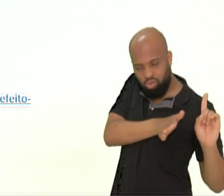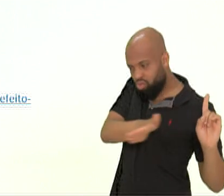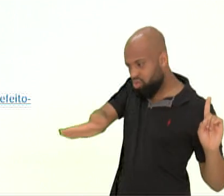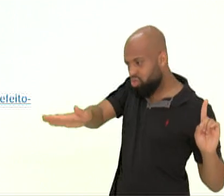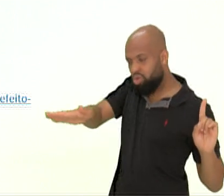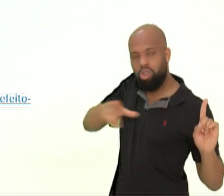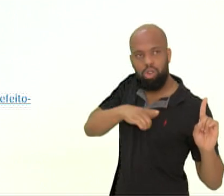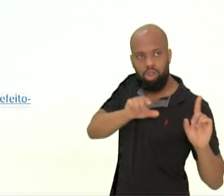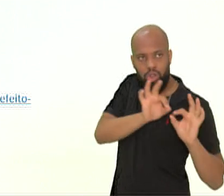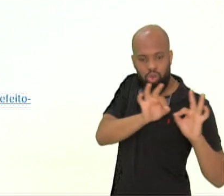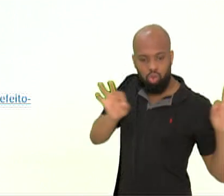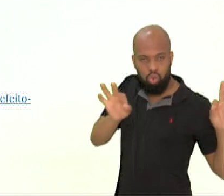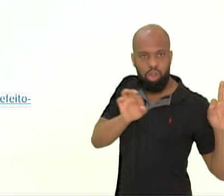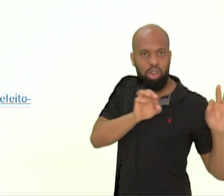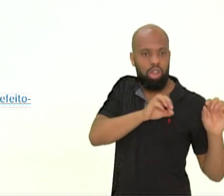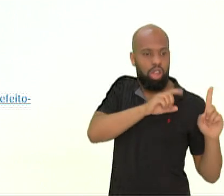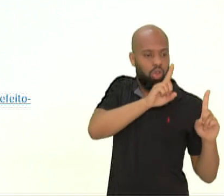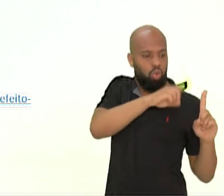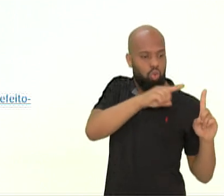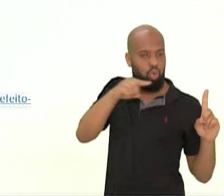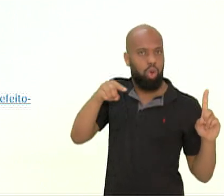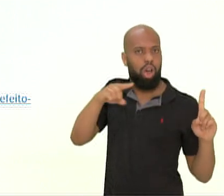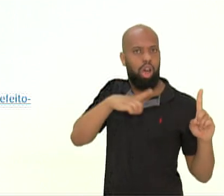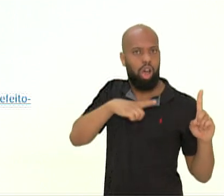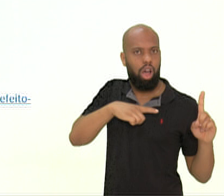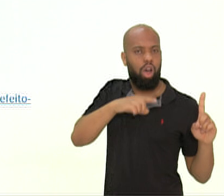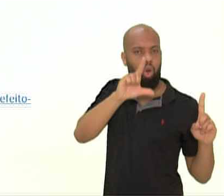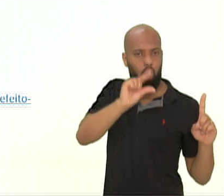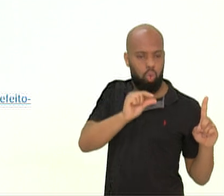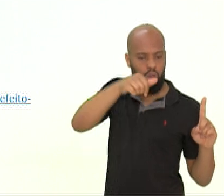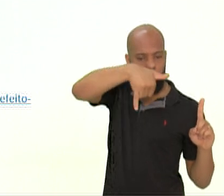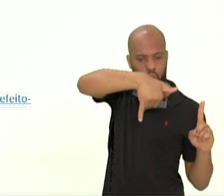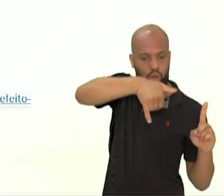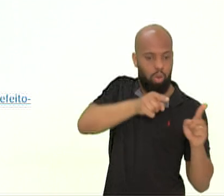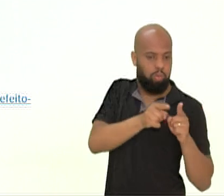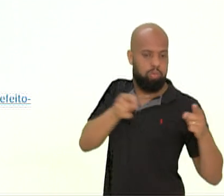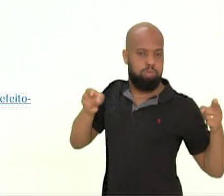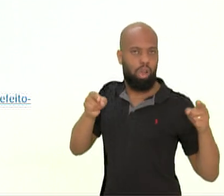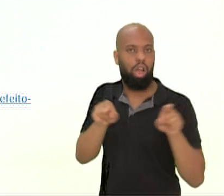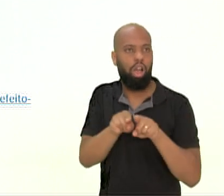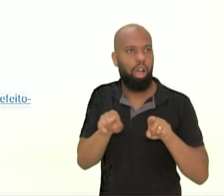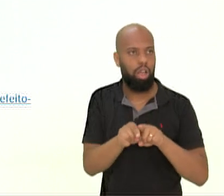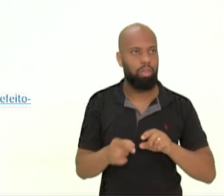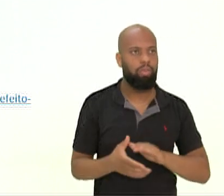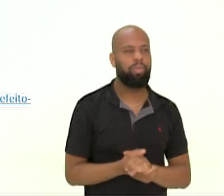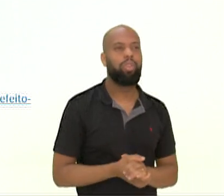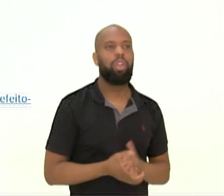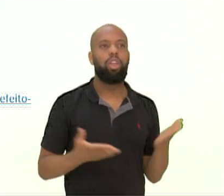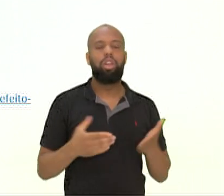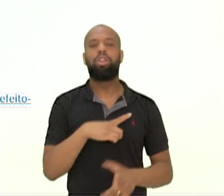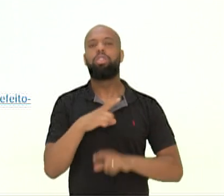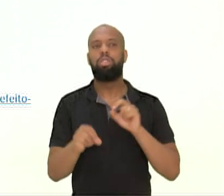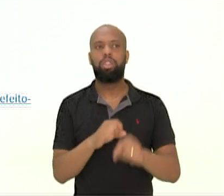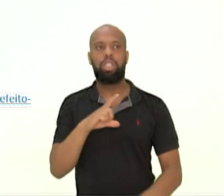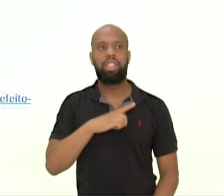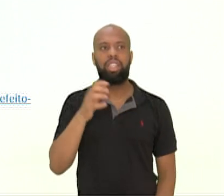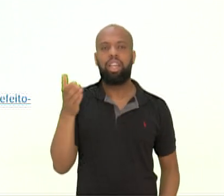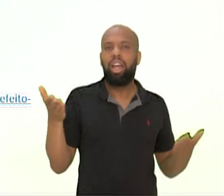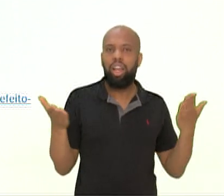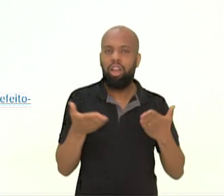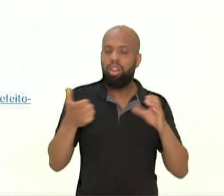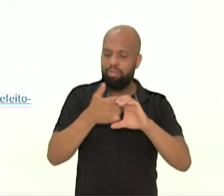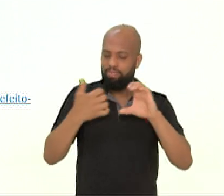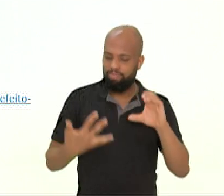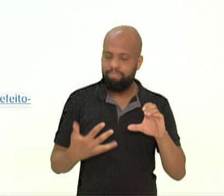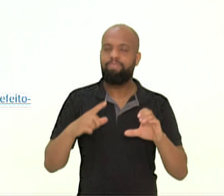ideia de uma baixa frequência e temos também o comprimento de onda um pouco maior, certo? Então, temos esse tipo de característica que